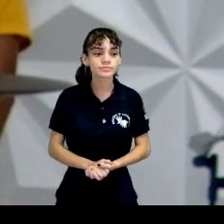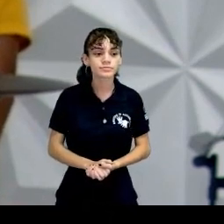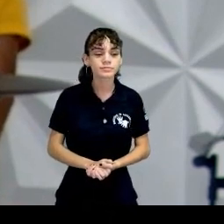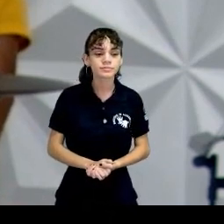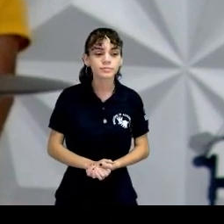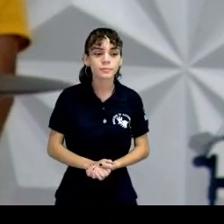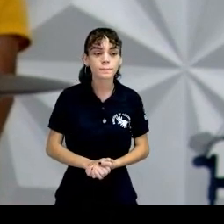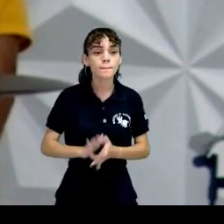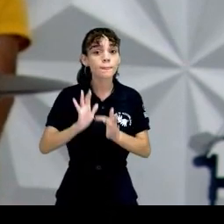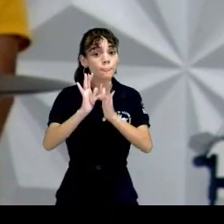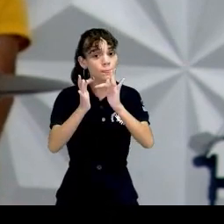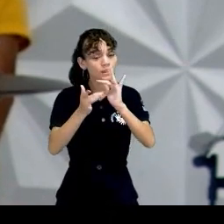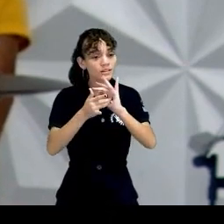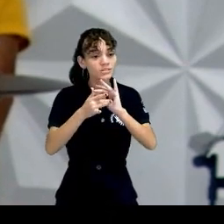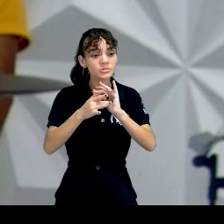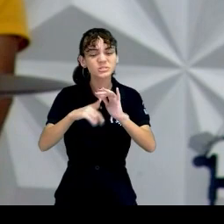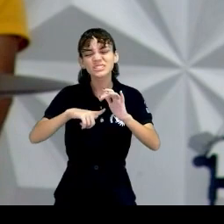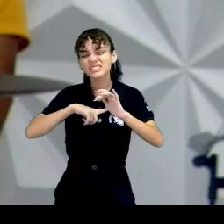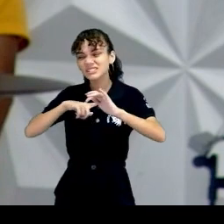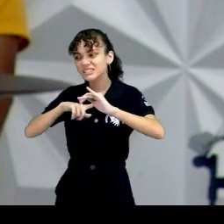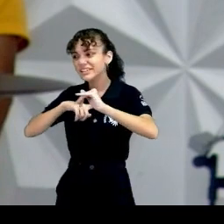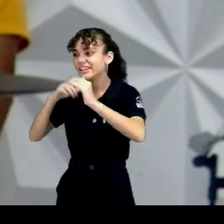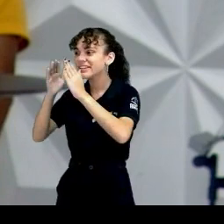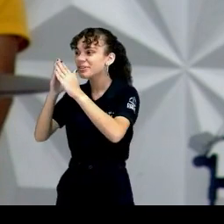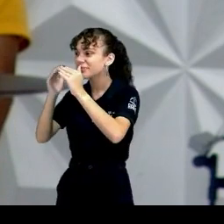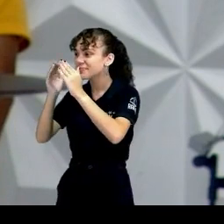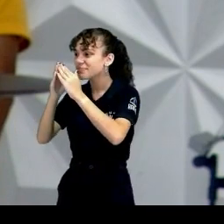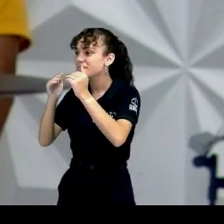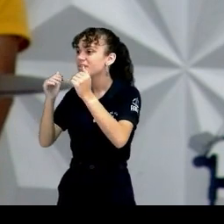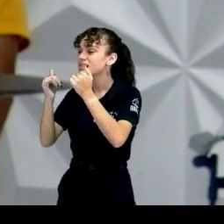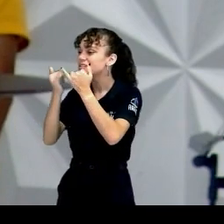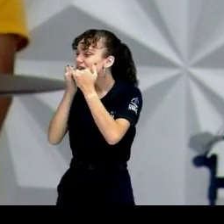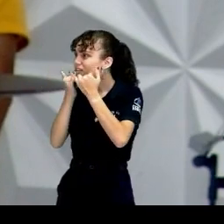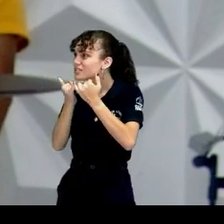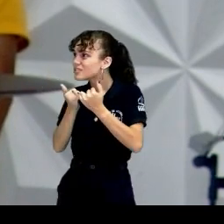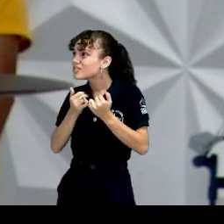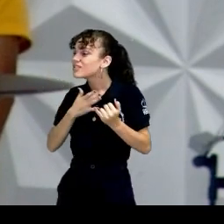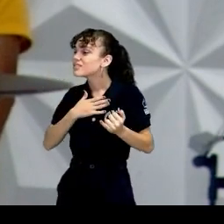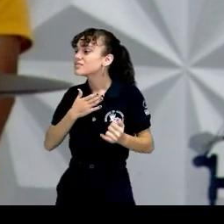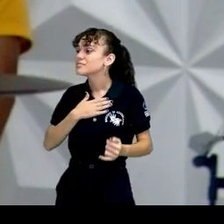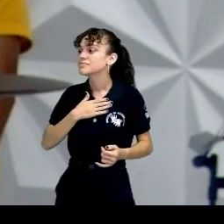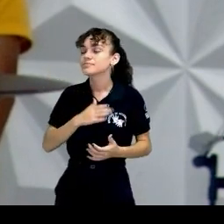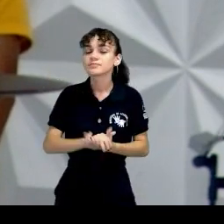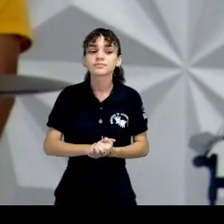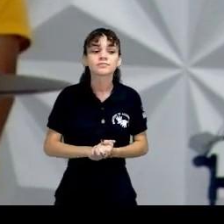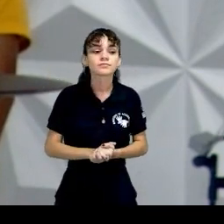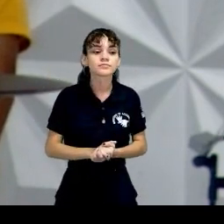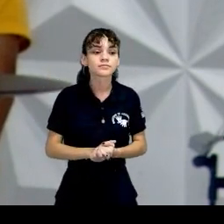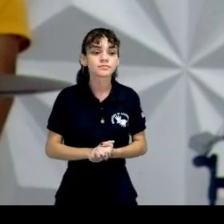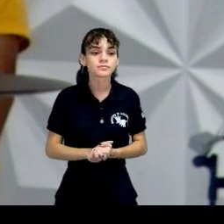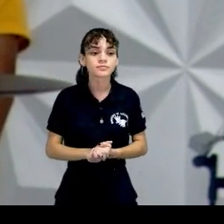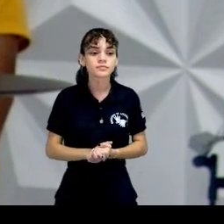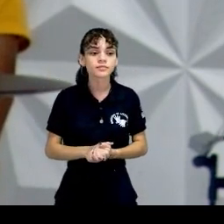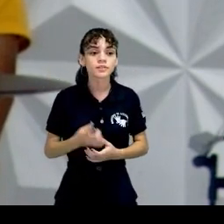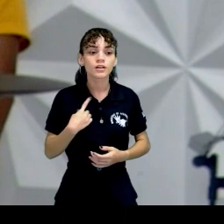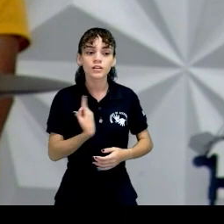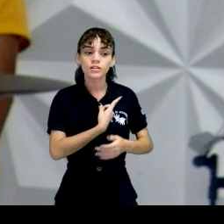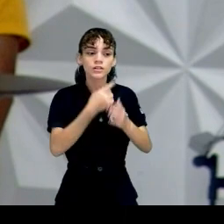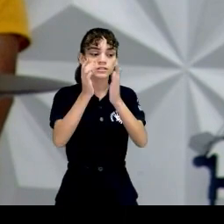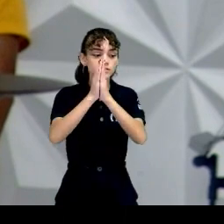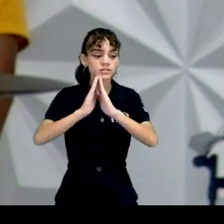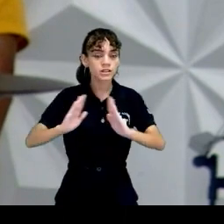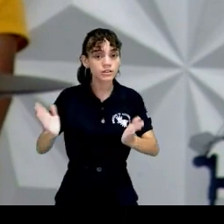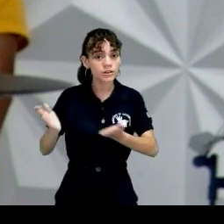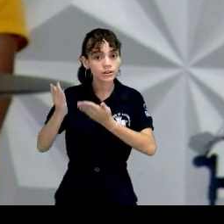saber que esse Mestre a quem servimos, a quem adoramos, sempre se compadece das nossas dores, das nossas dificuldades, porque